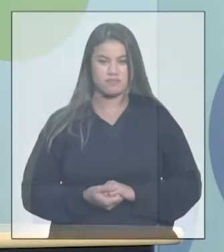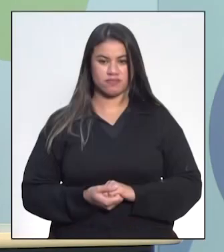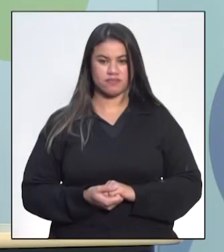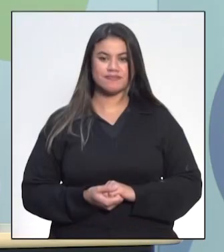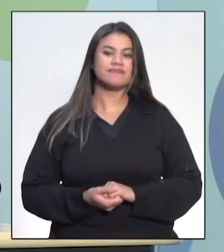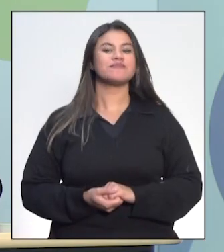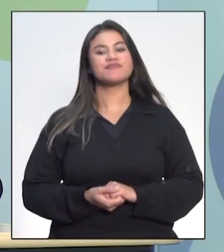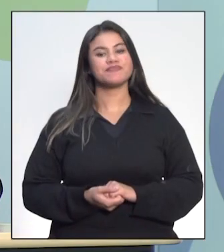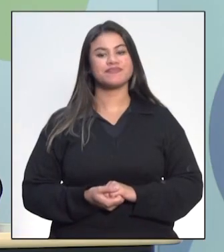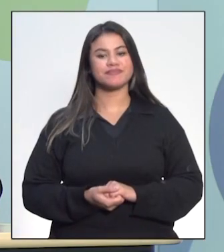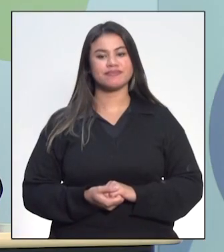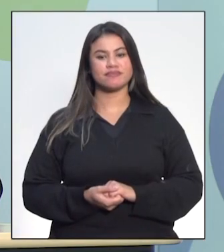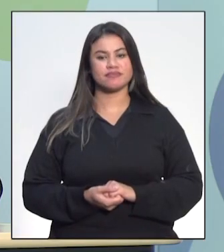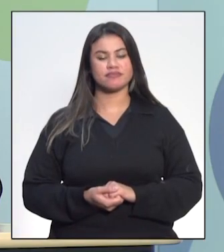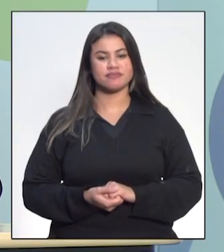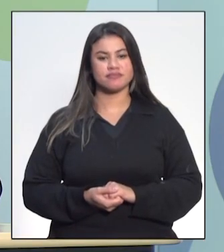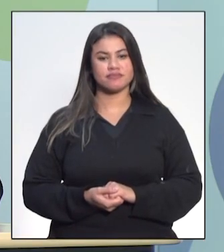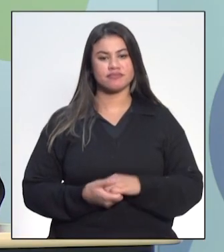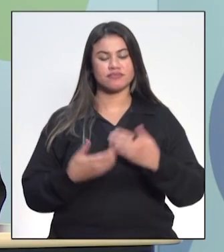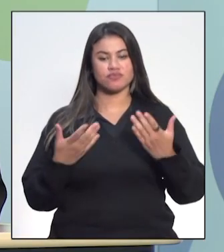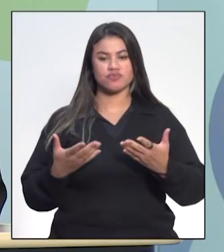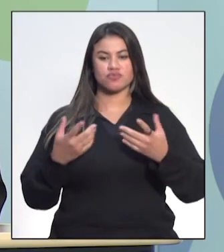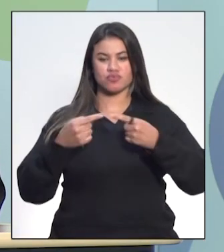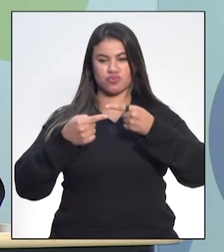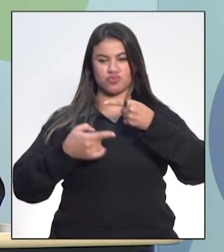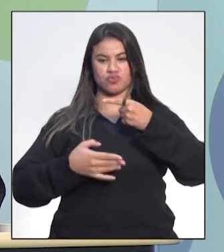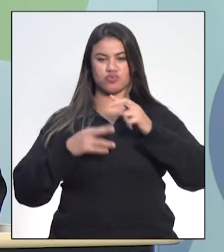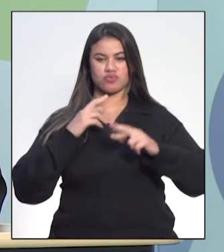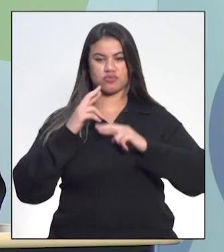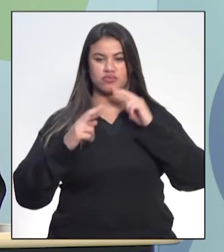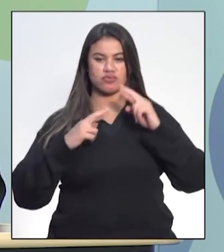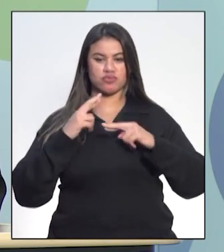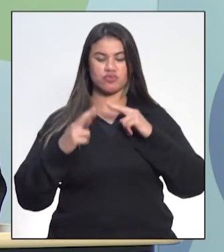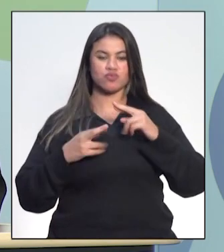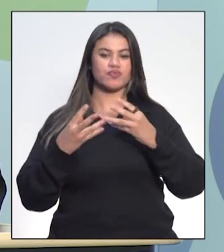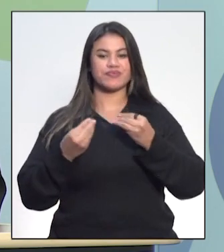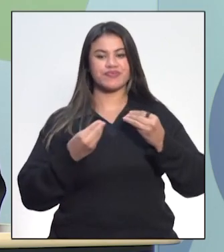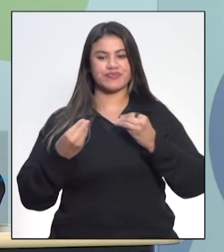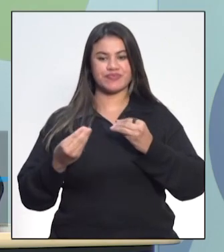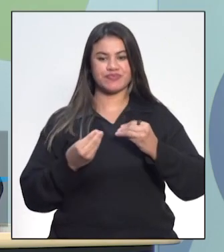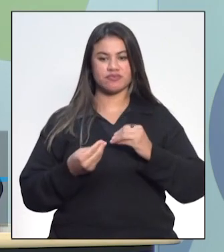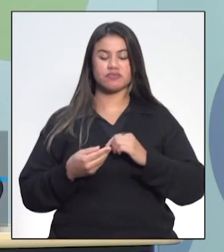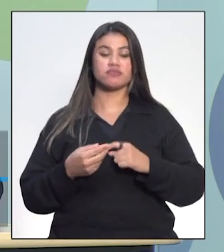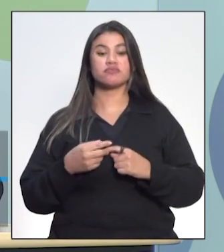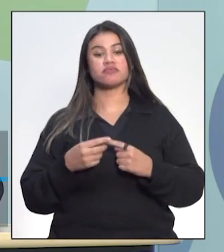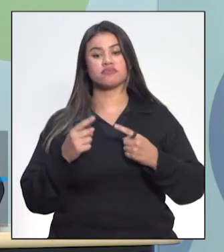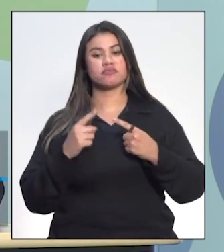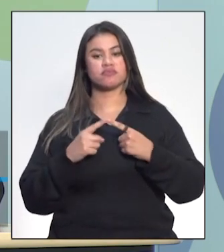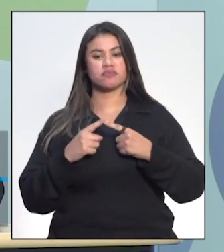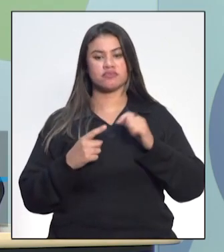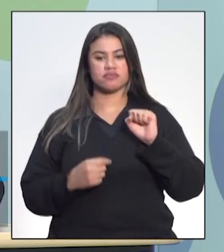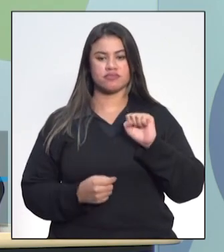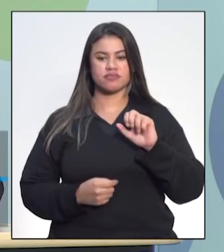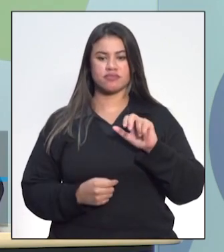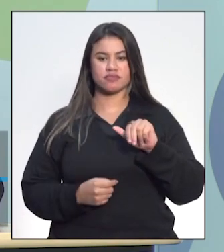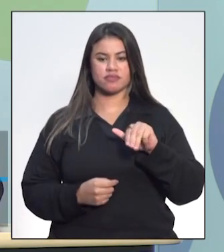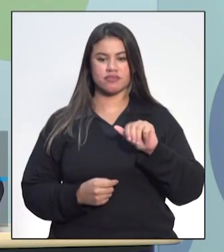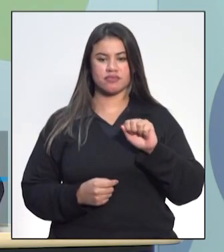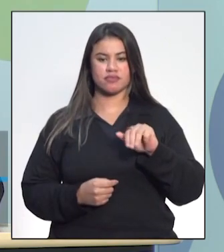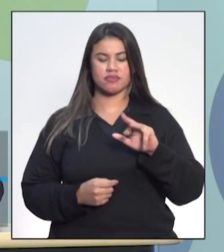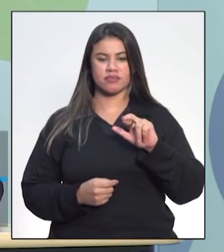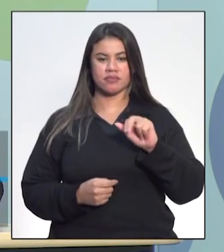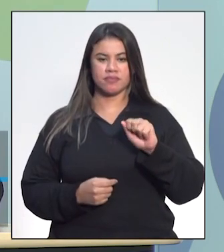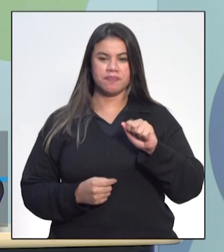É isso aí, pessoal. Tivemos várias respostas, professora Simone, né? E uma delas dizia assim: a Samara, ela fala